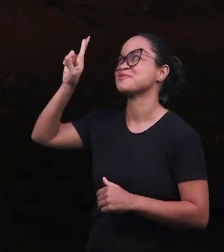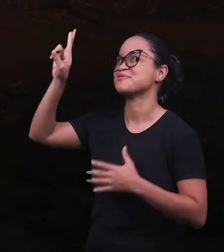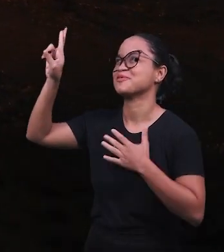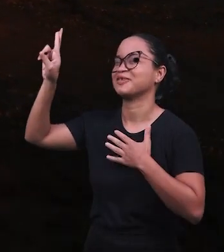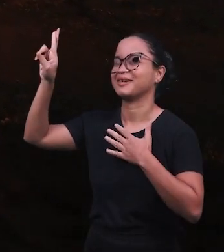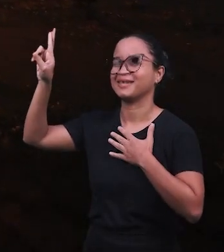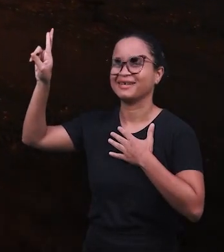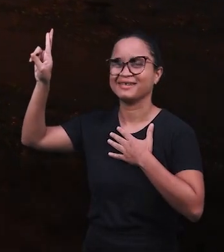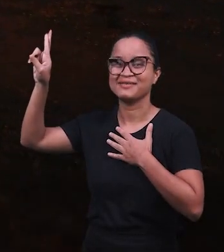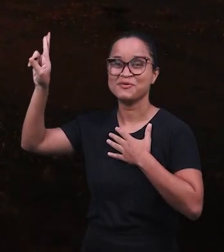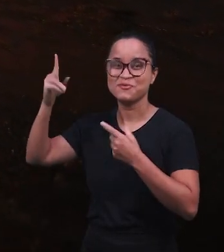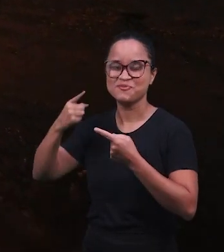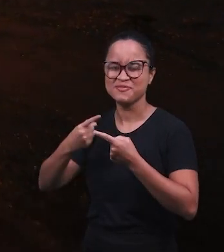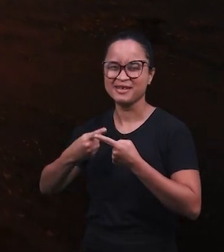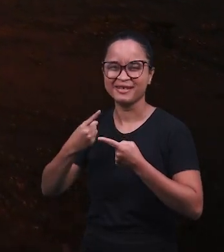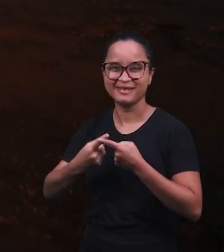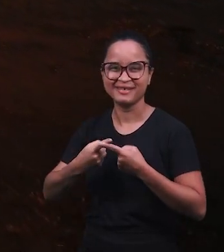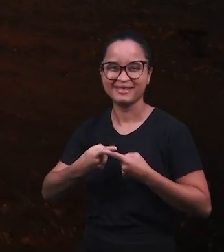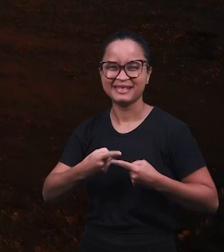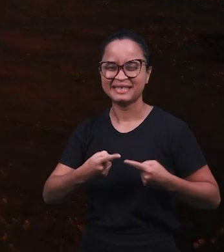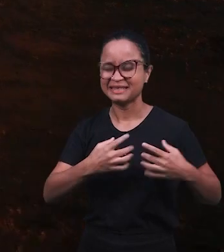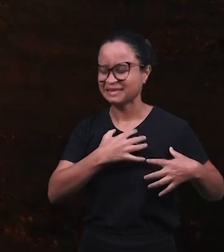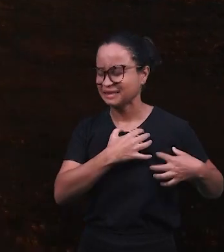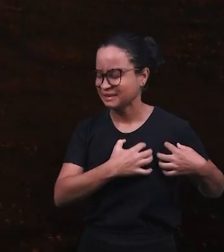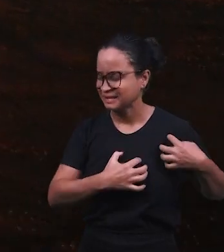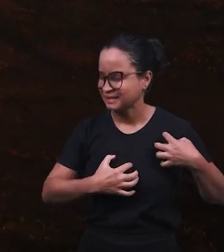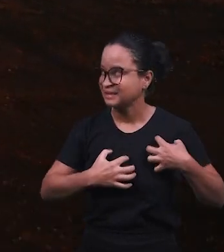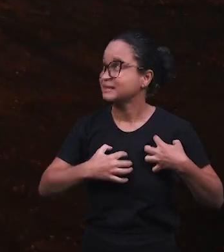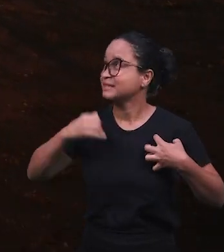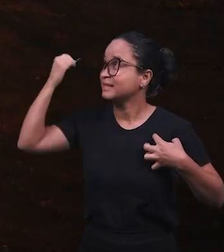Senhor. Ele tira a escuridão.